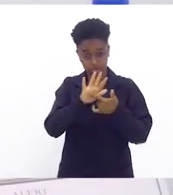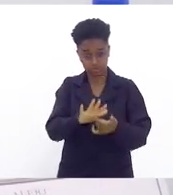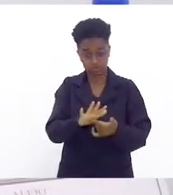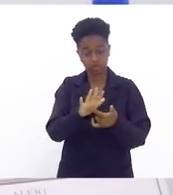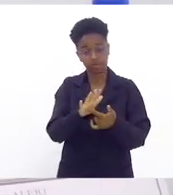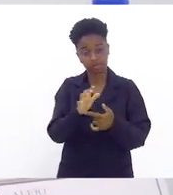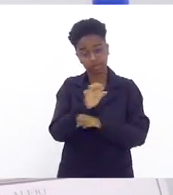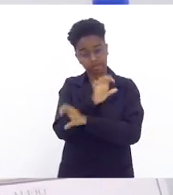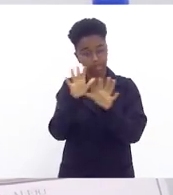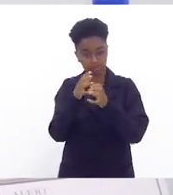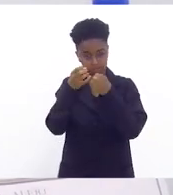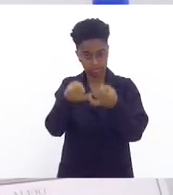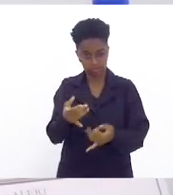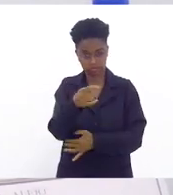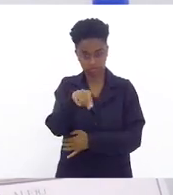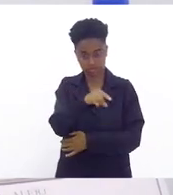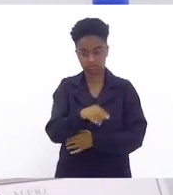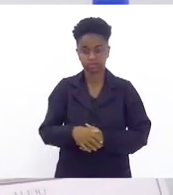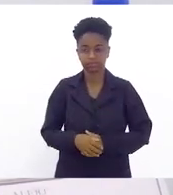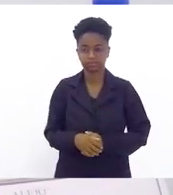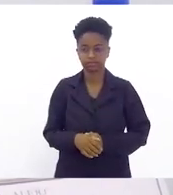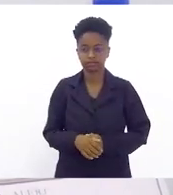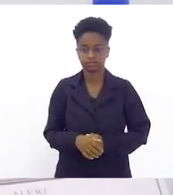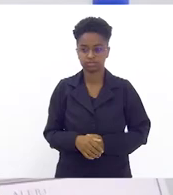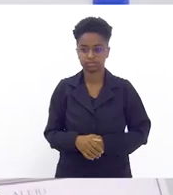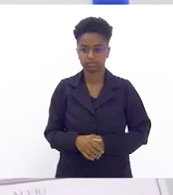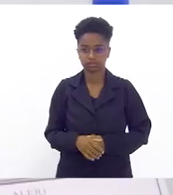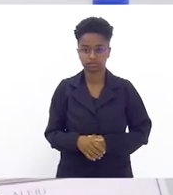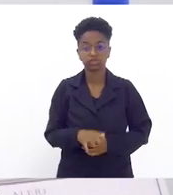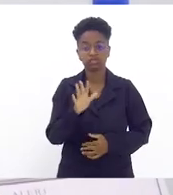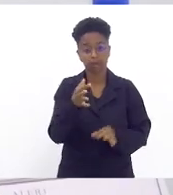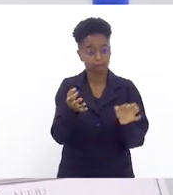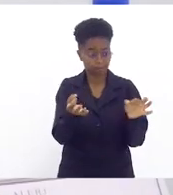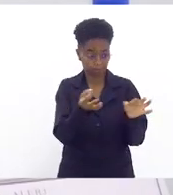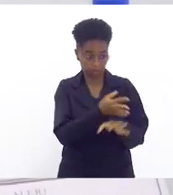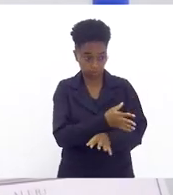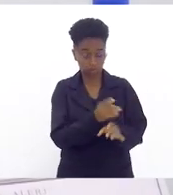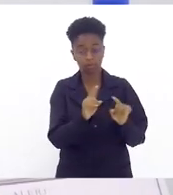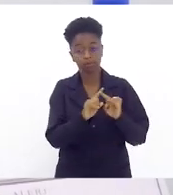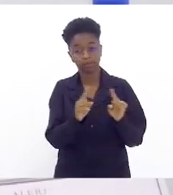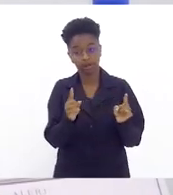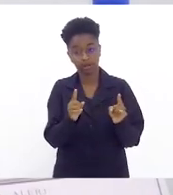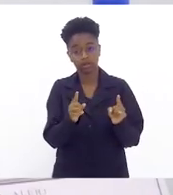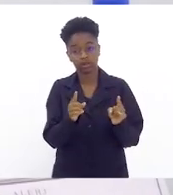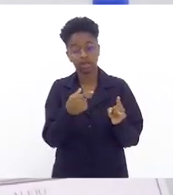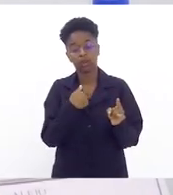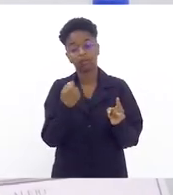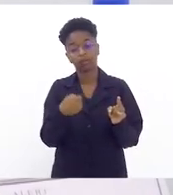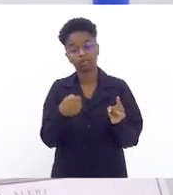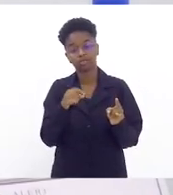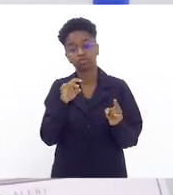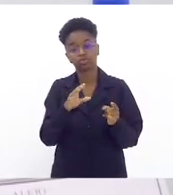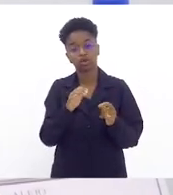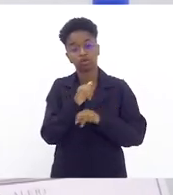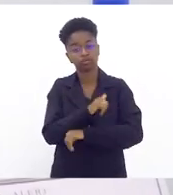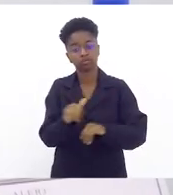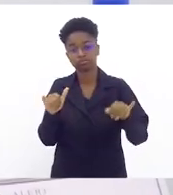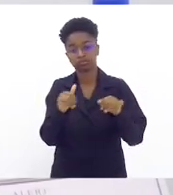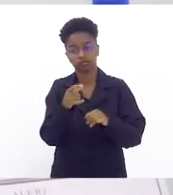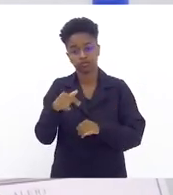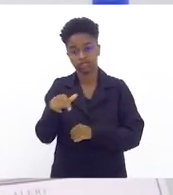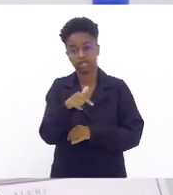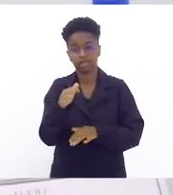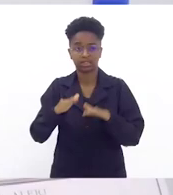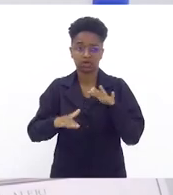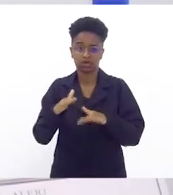vai ficar mais claro olha ele já tá pronto na realidade eu preciso disponibilizar não sei se